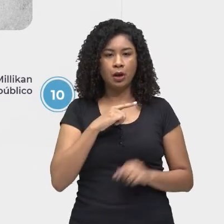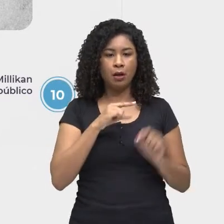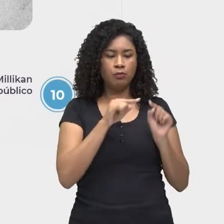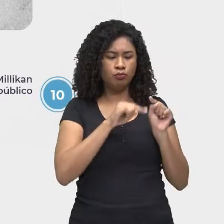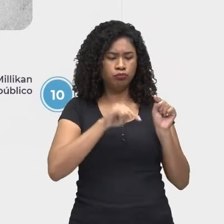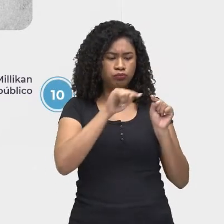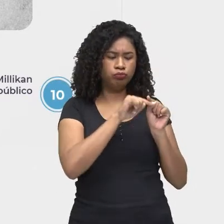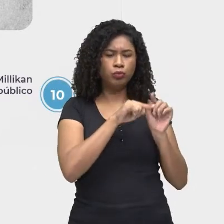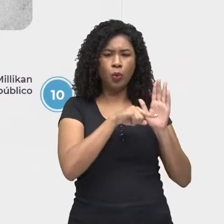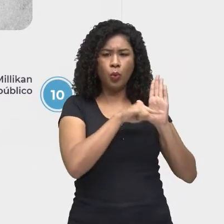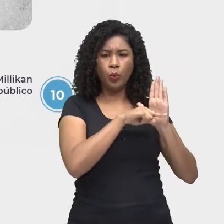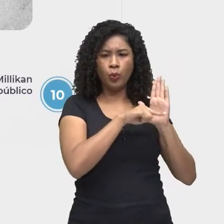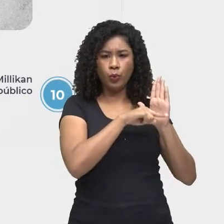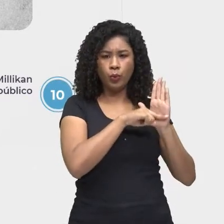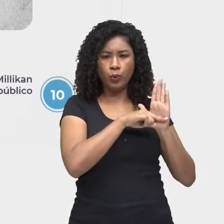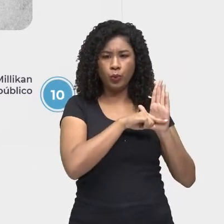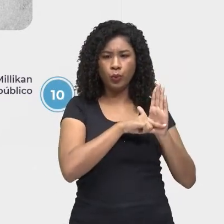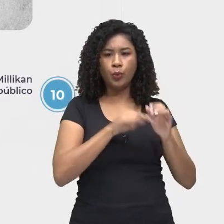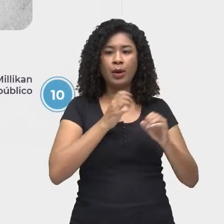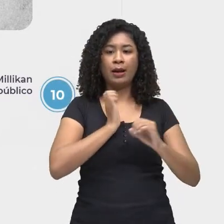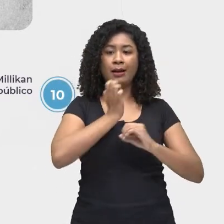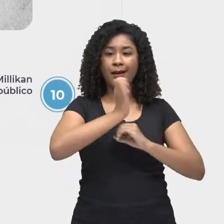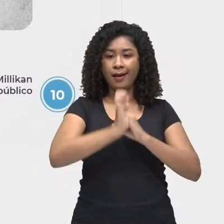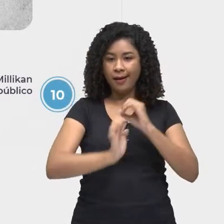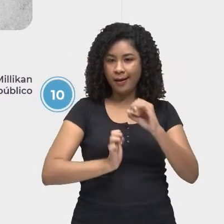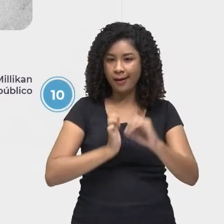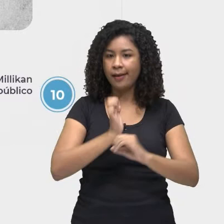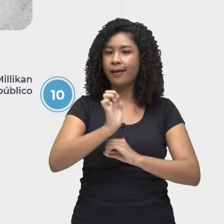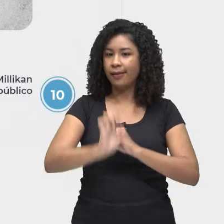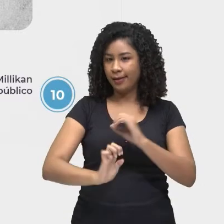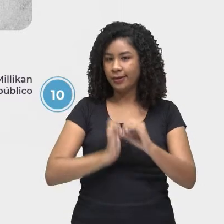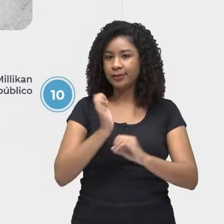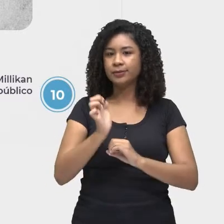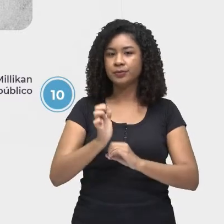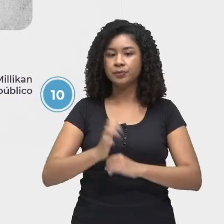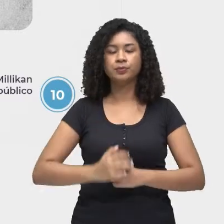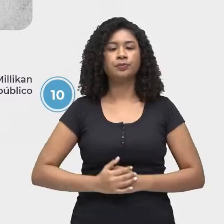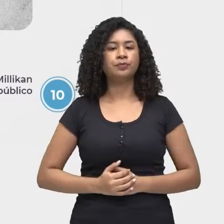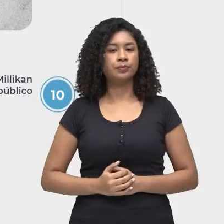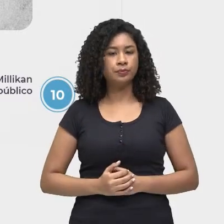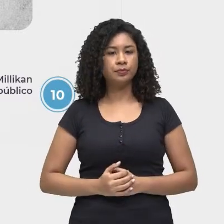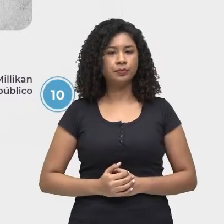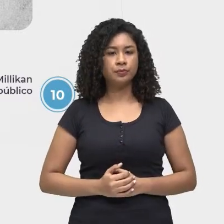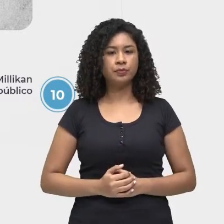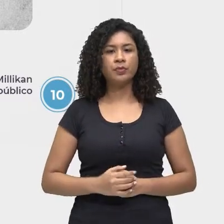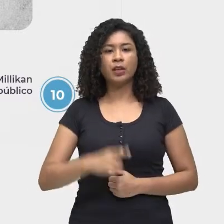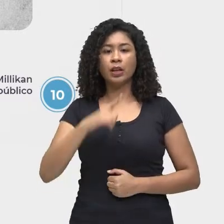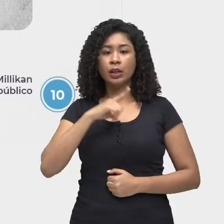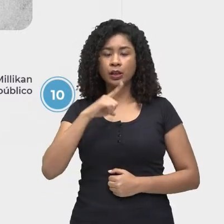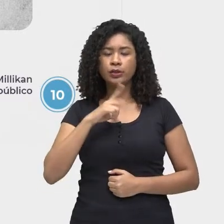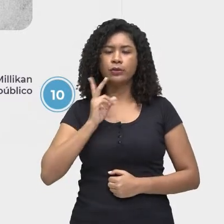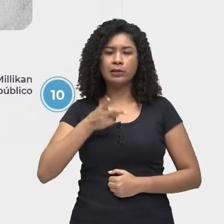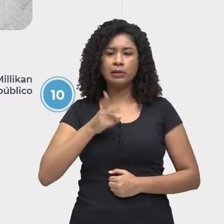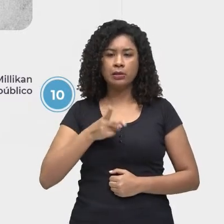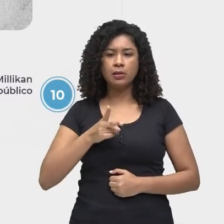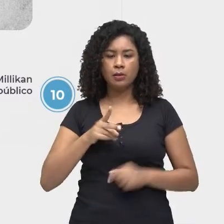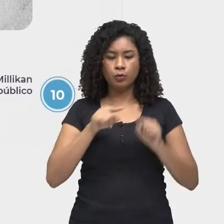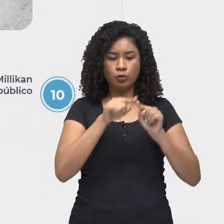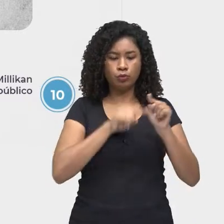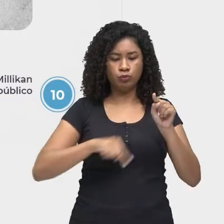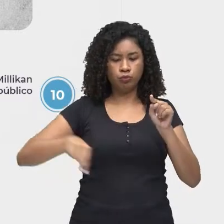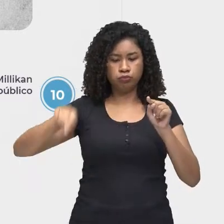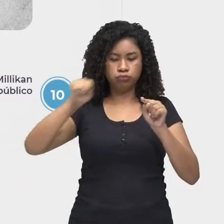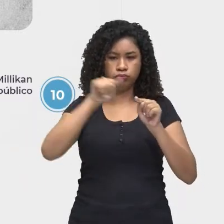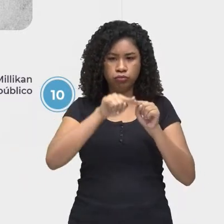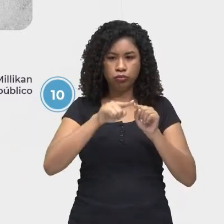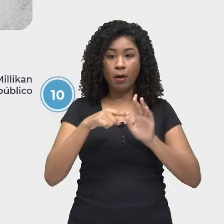chamou de elétrons, sugerindo que estavam mergulhados em cargas positivas. E é por